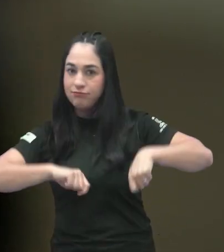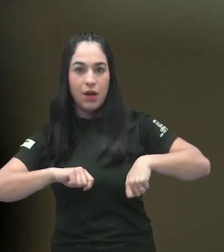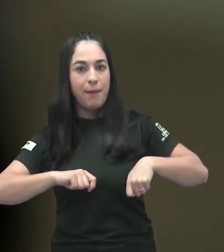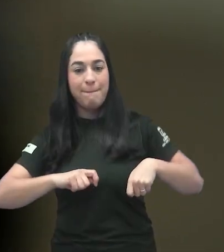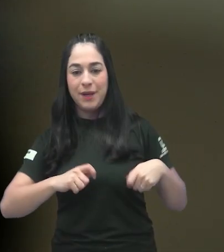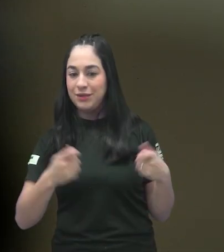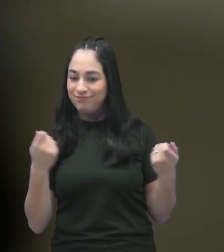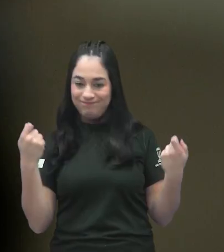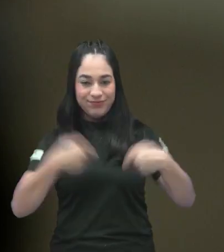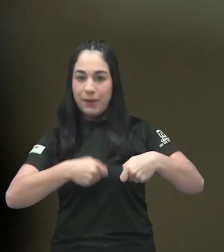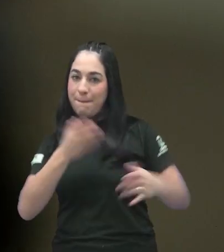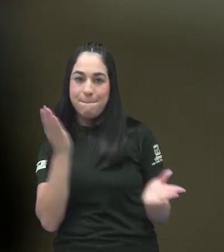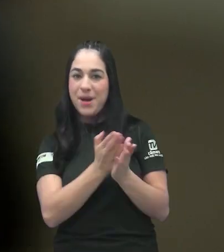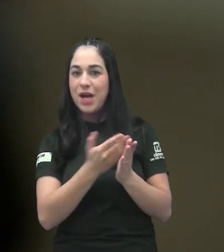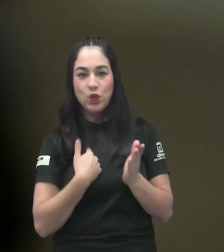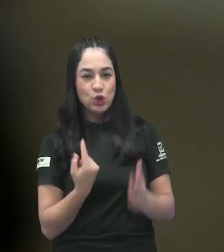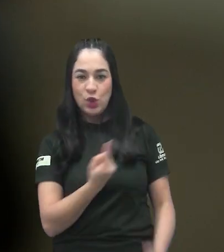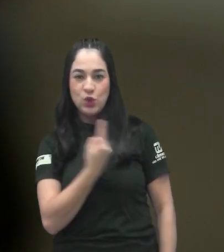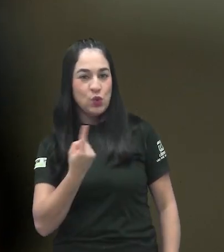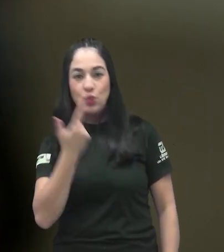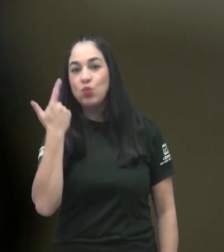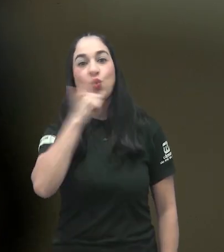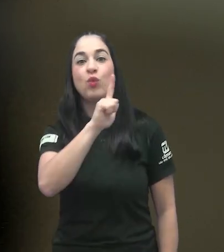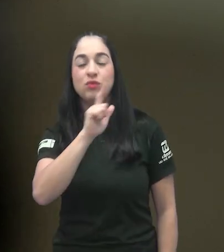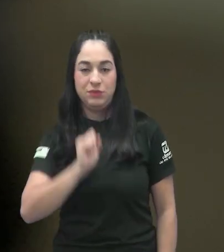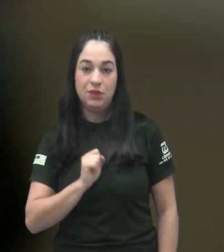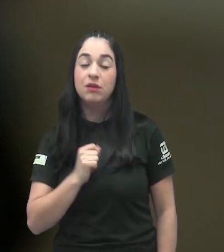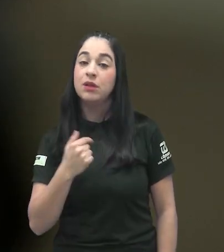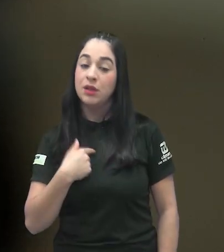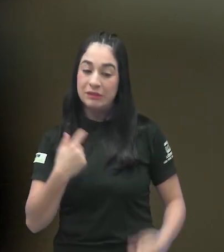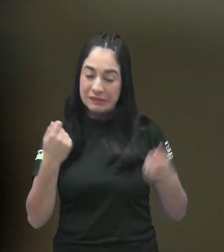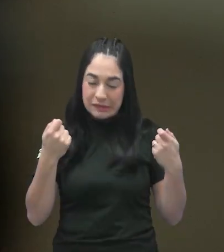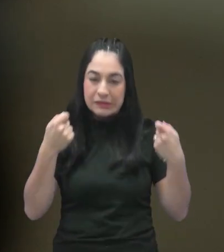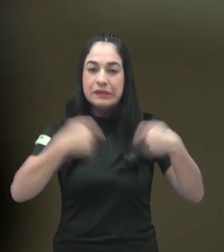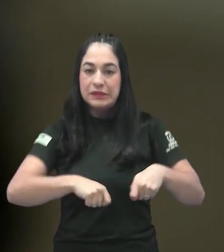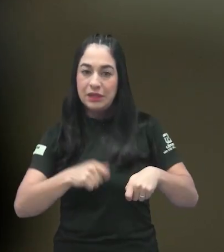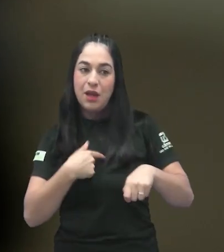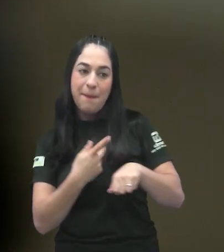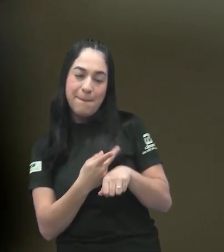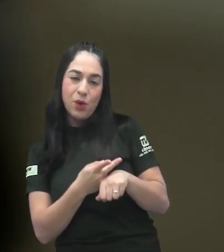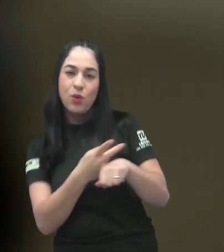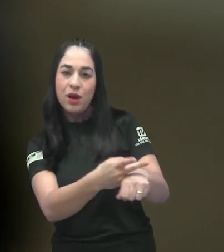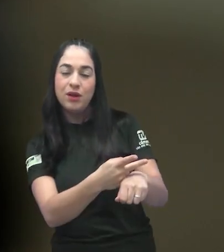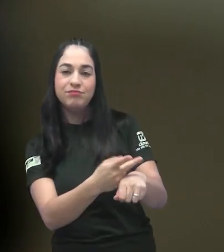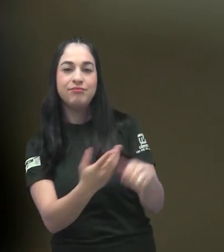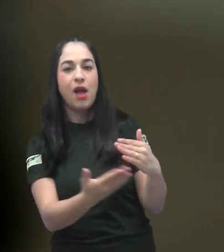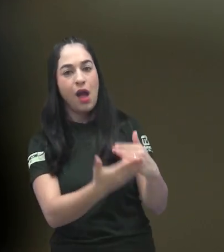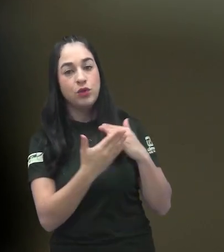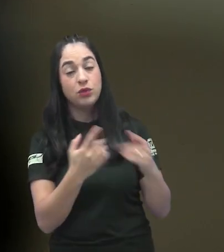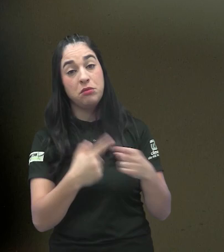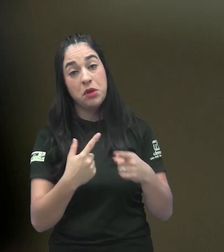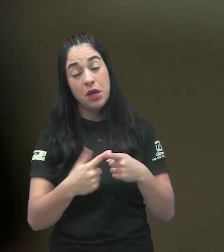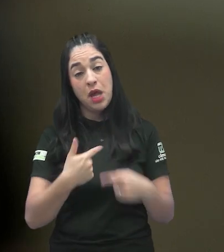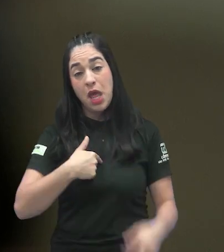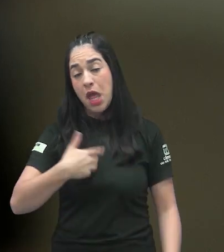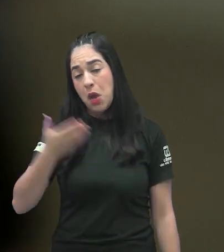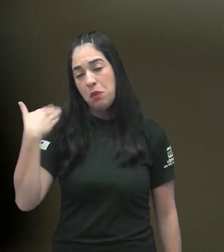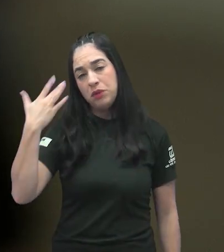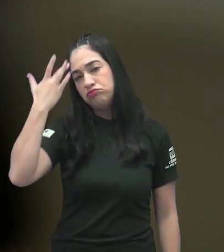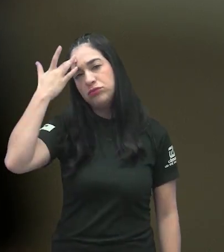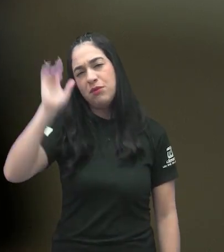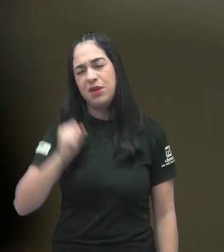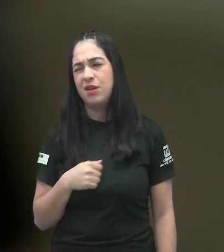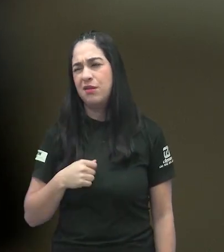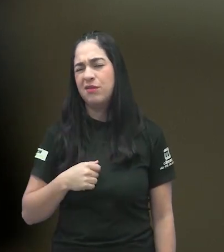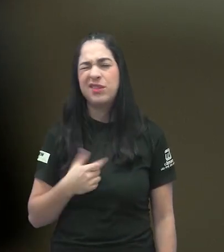perante o jogo. E eu me entreguei esse passo, literalmente eu admiti que eu sou impotente perante o jogo. E que antes